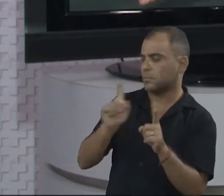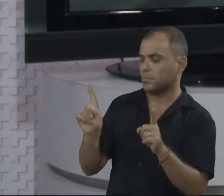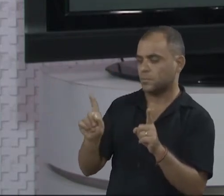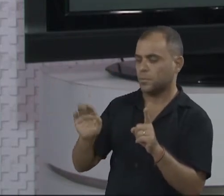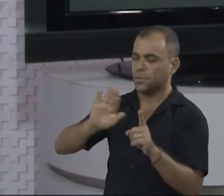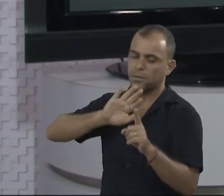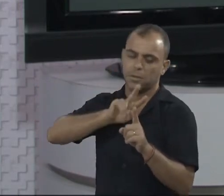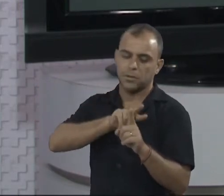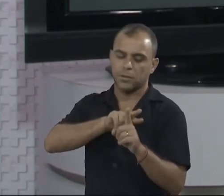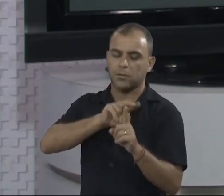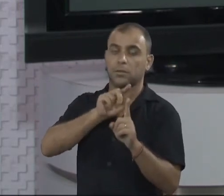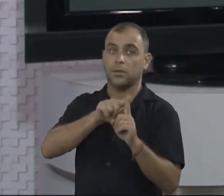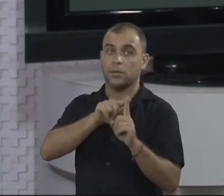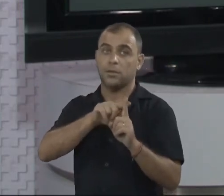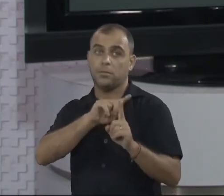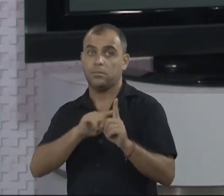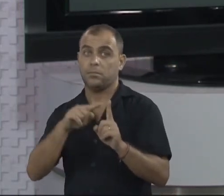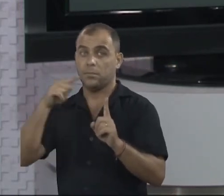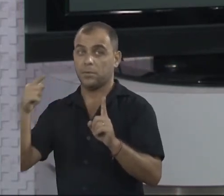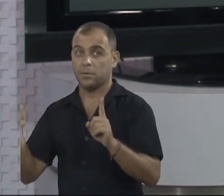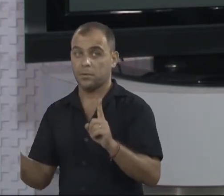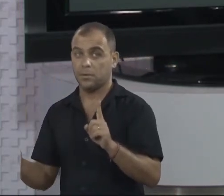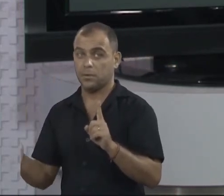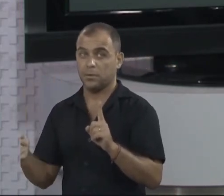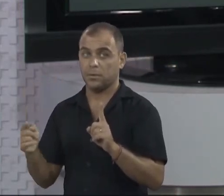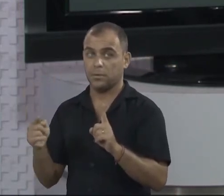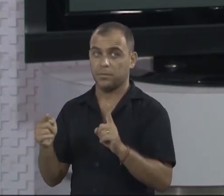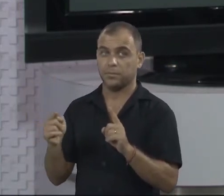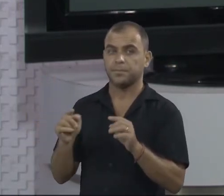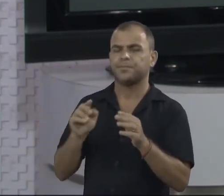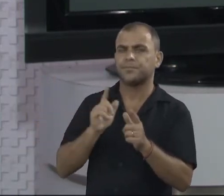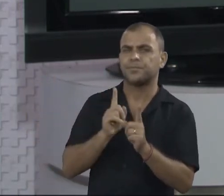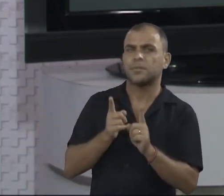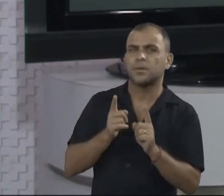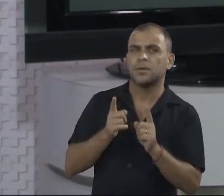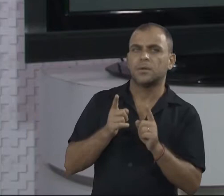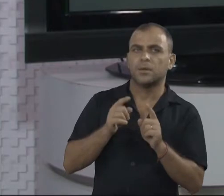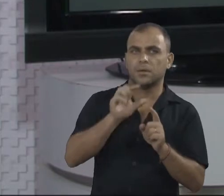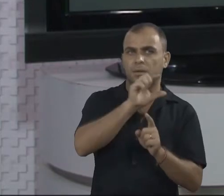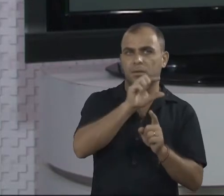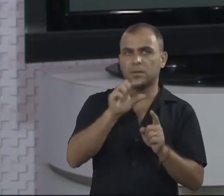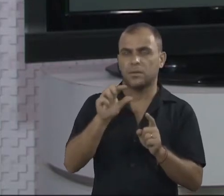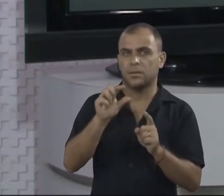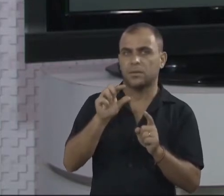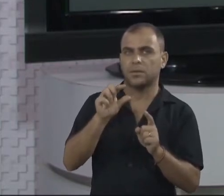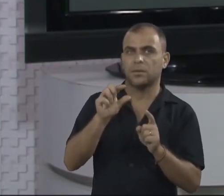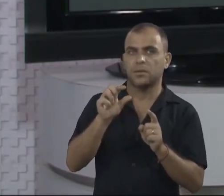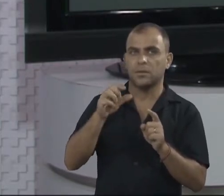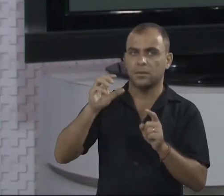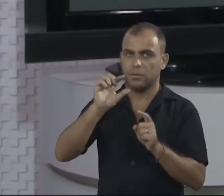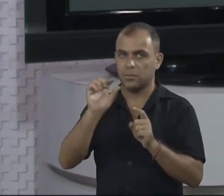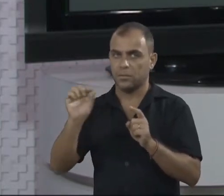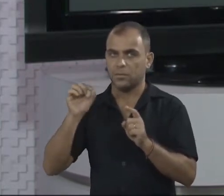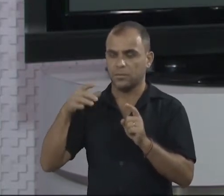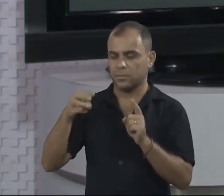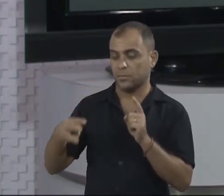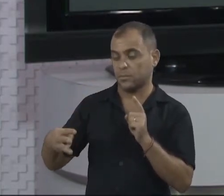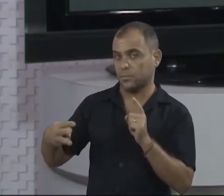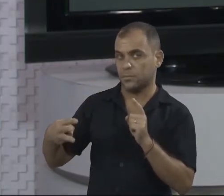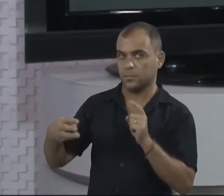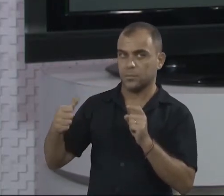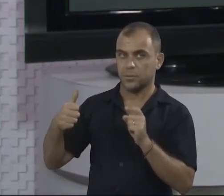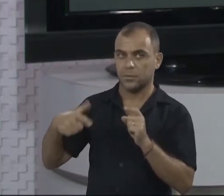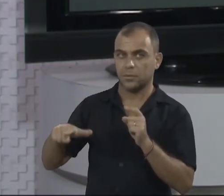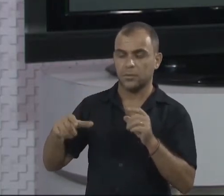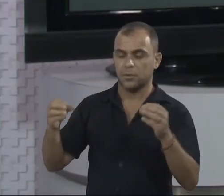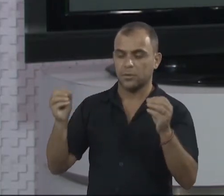do dendrito e do corpo celular para o axônio. Sempre nesse sentido. Então, a gente tem um neurônio pré-sináptico aqui e um neurônio pós-sináptico. E aí